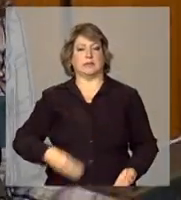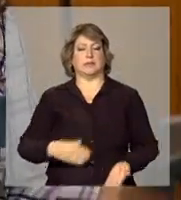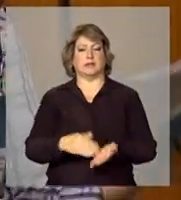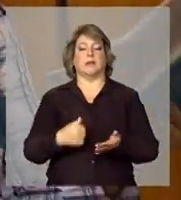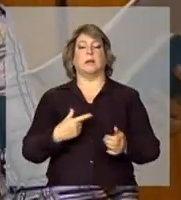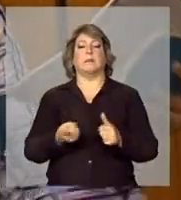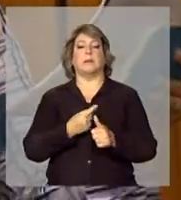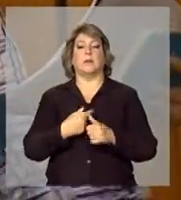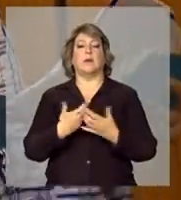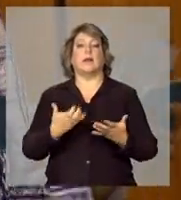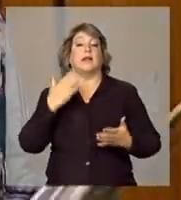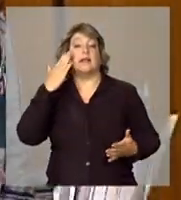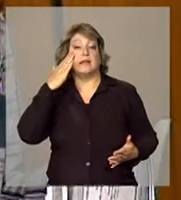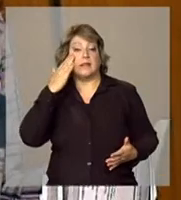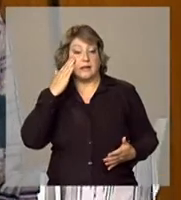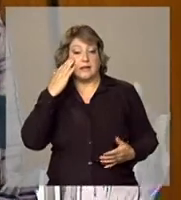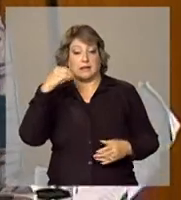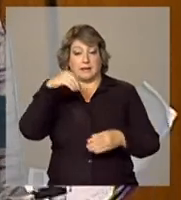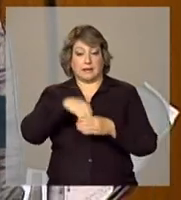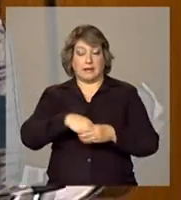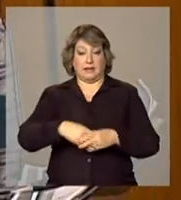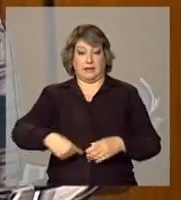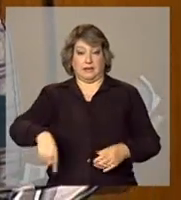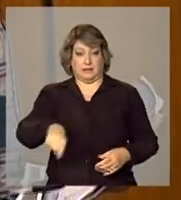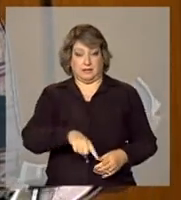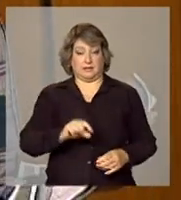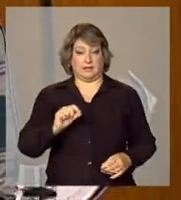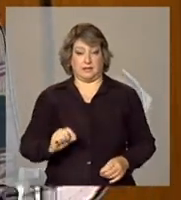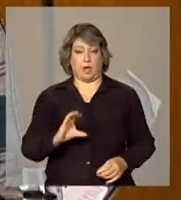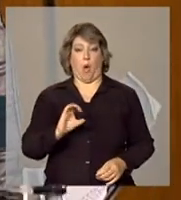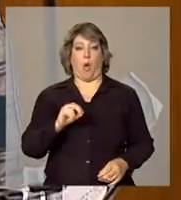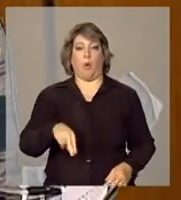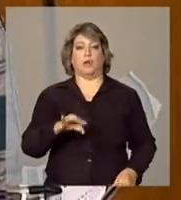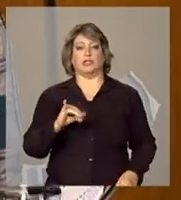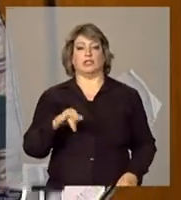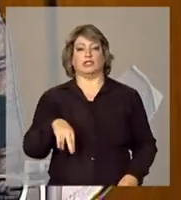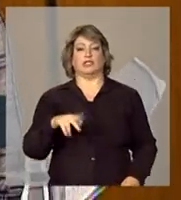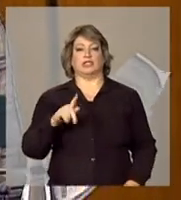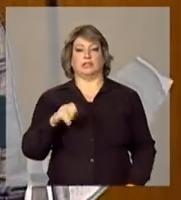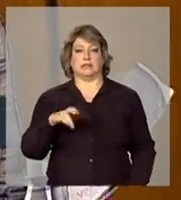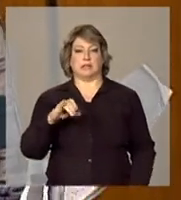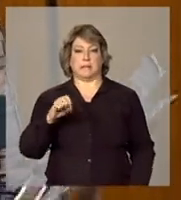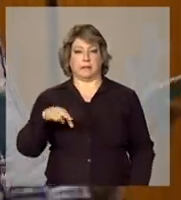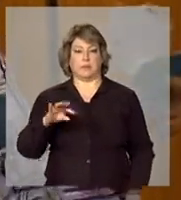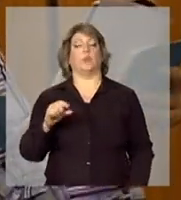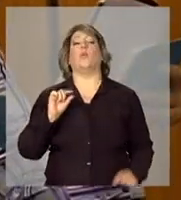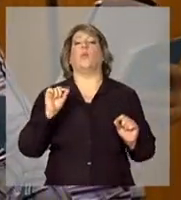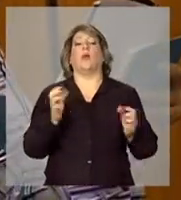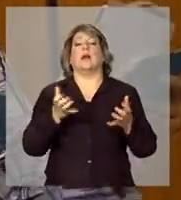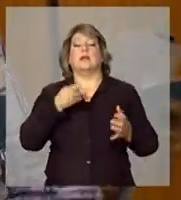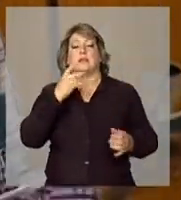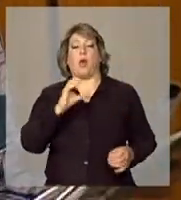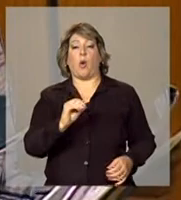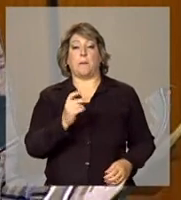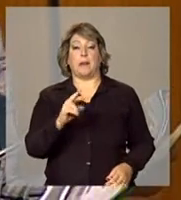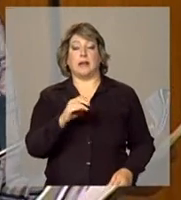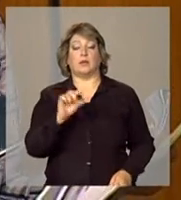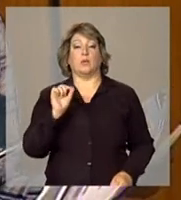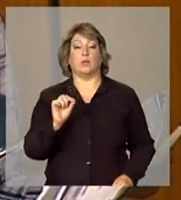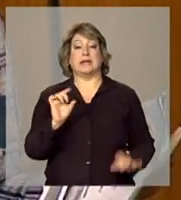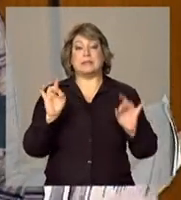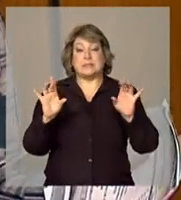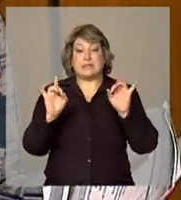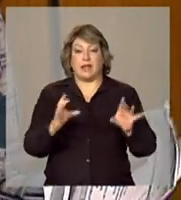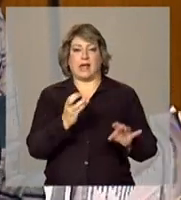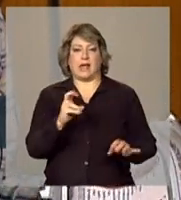primeiro lugar eu queria até entender um pouco dentro desse contingenciamento O que significam operações especiais de